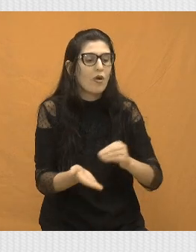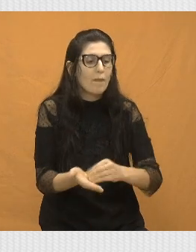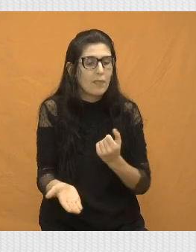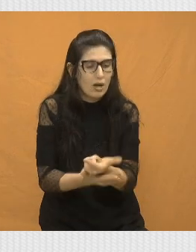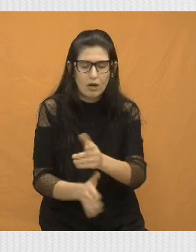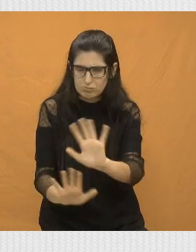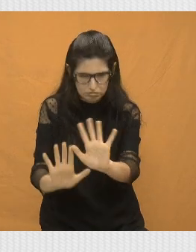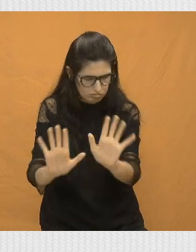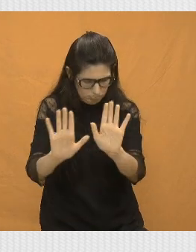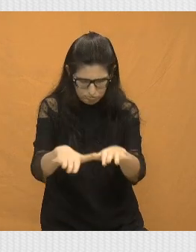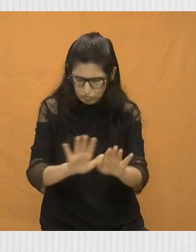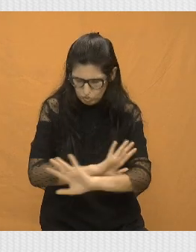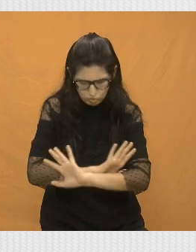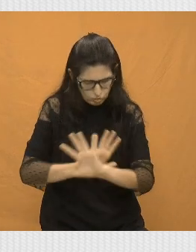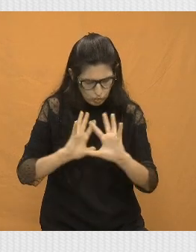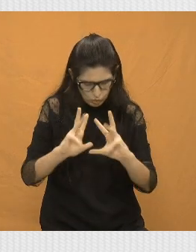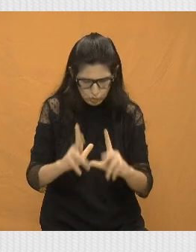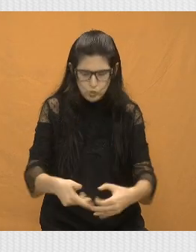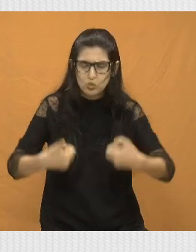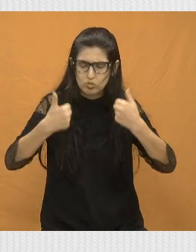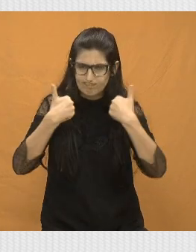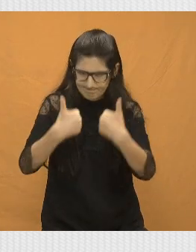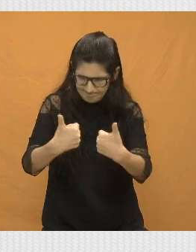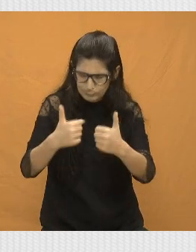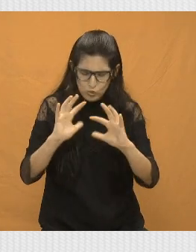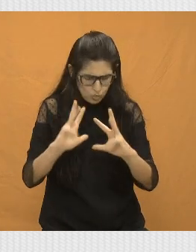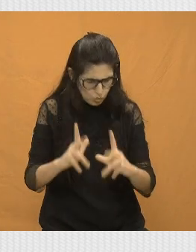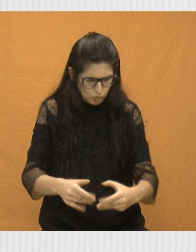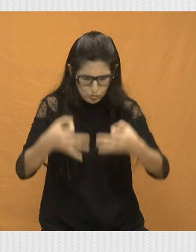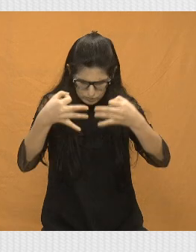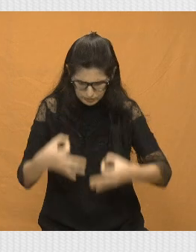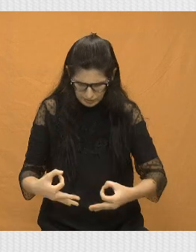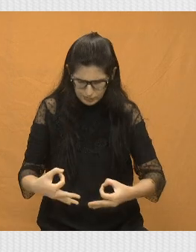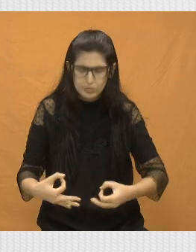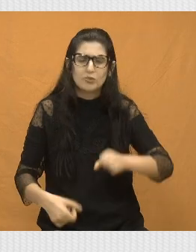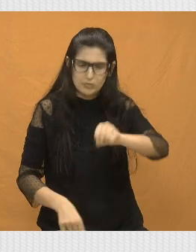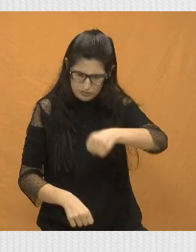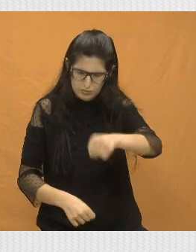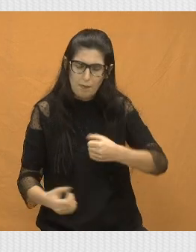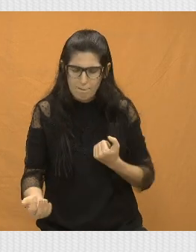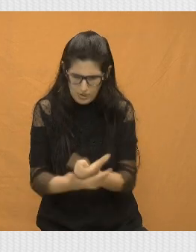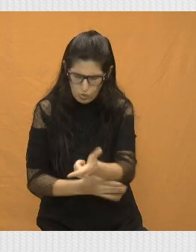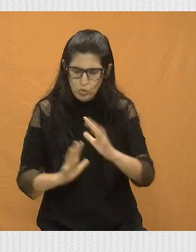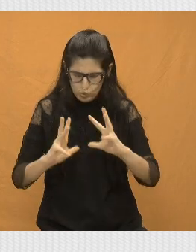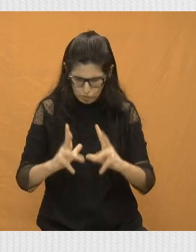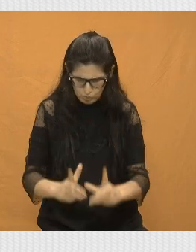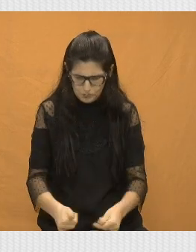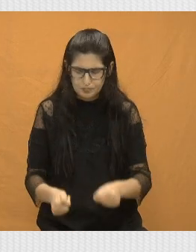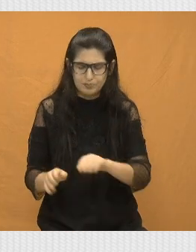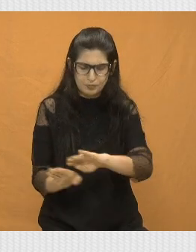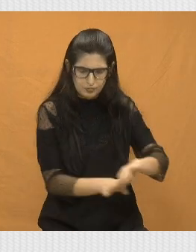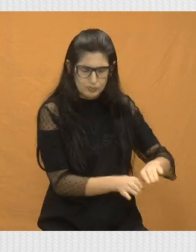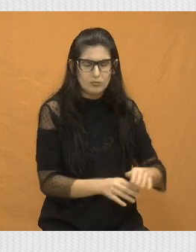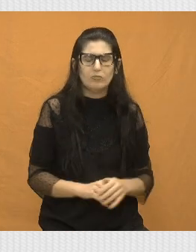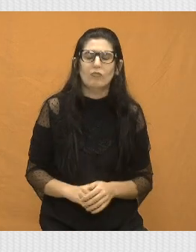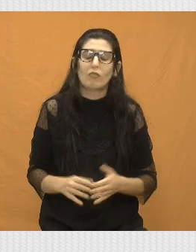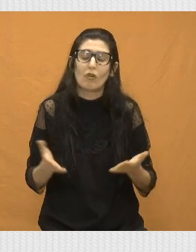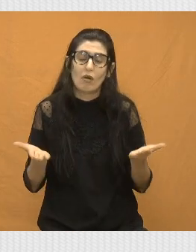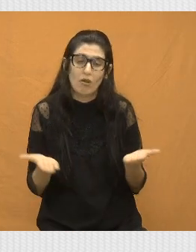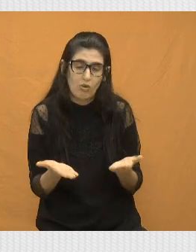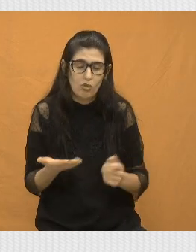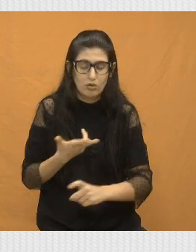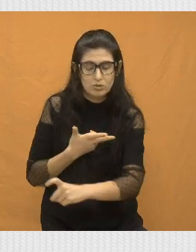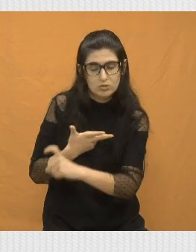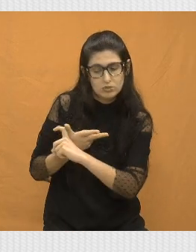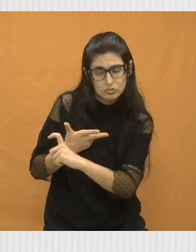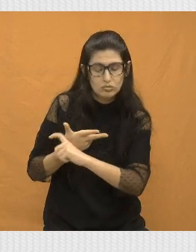o que ele inscreveu, ele quitou, dando um total de restos a pagar processado, juntando o